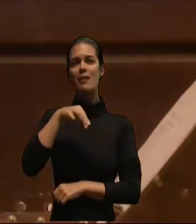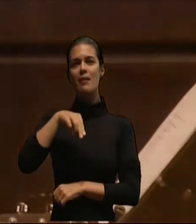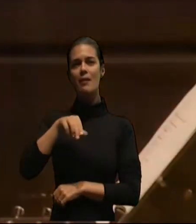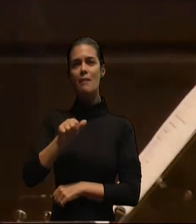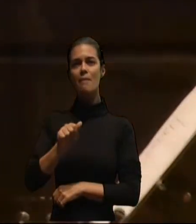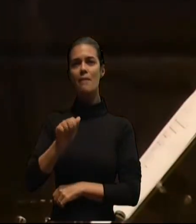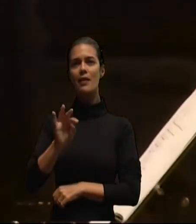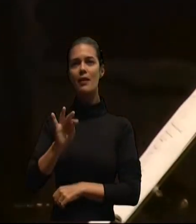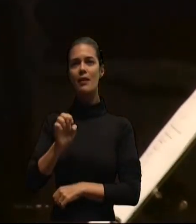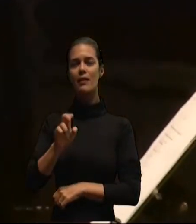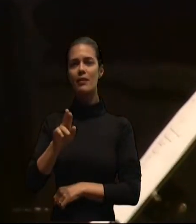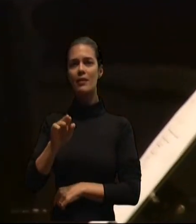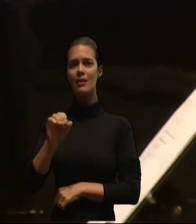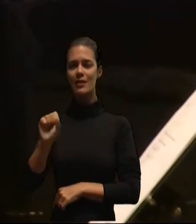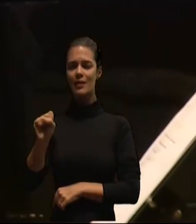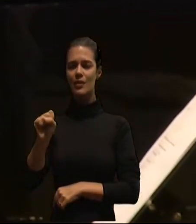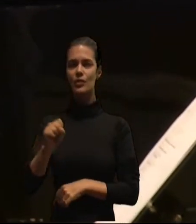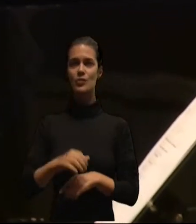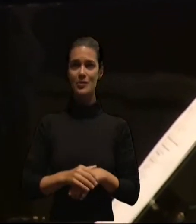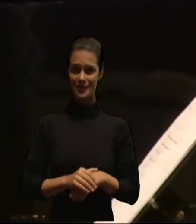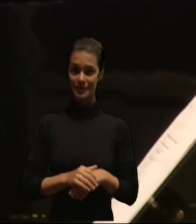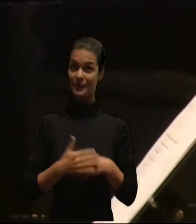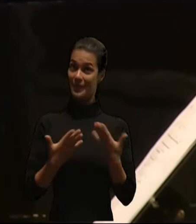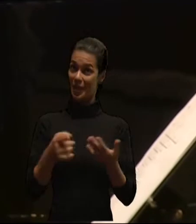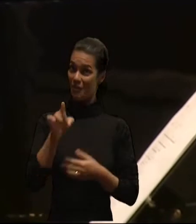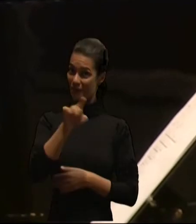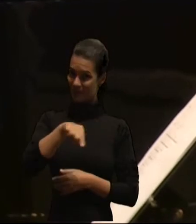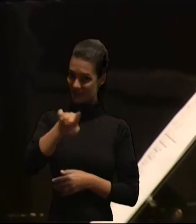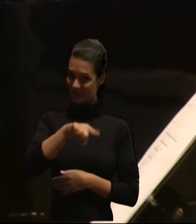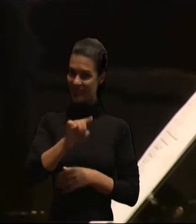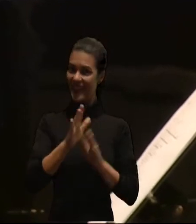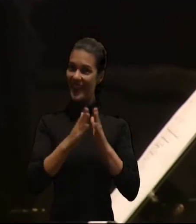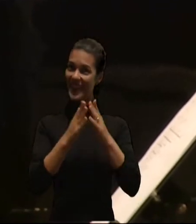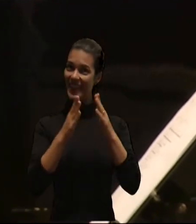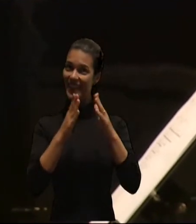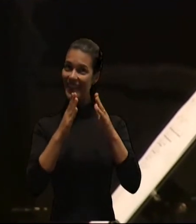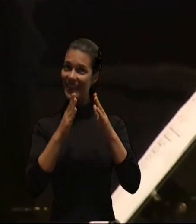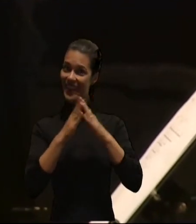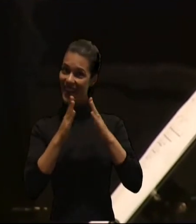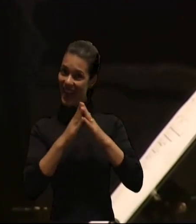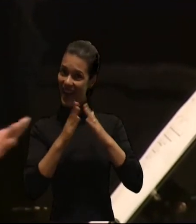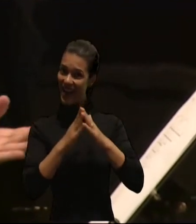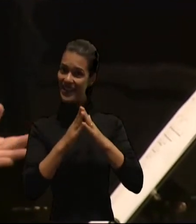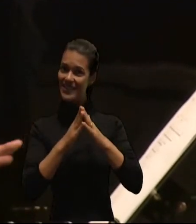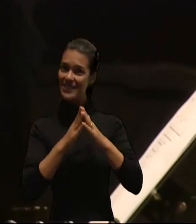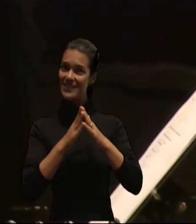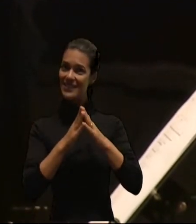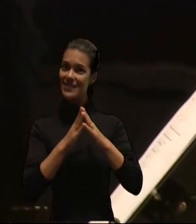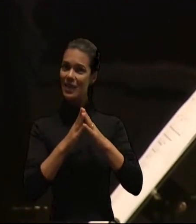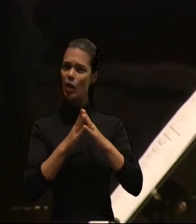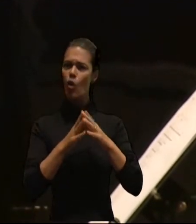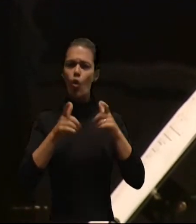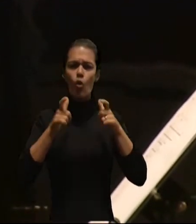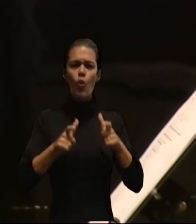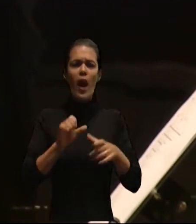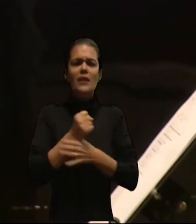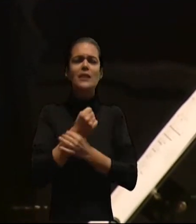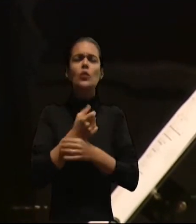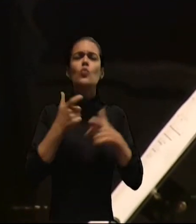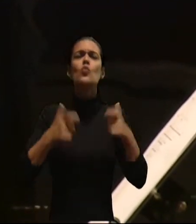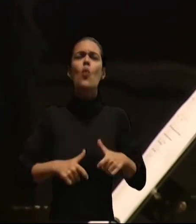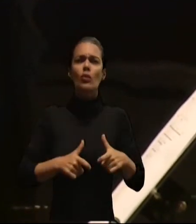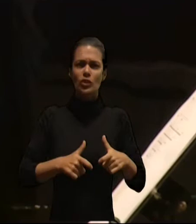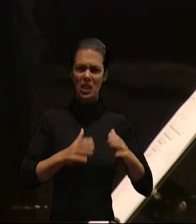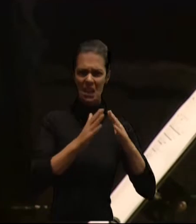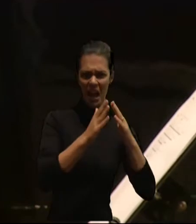Senhor. Amém, pastor. Você que está aí na sua casa, saiba que o lugar mais seguro para se estar não é aqui na igreja ou aí na sua casa,